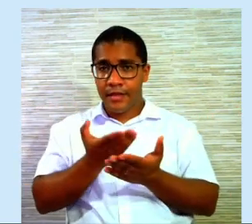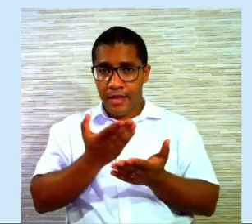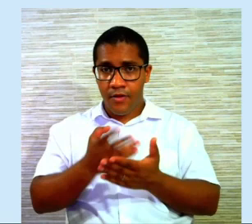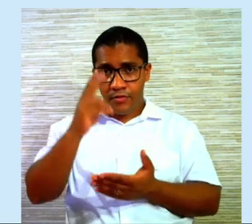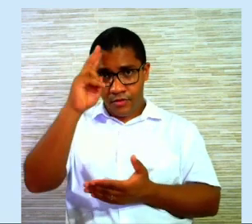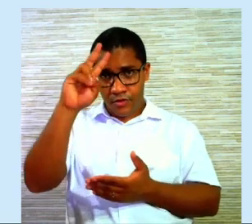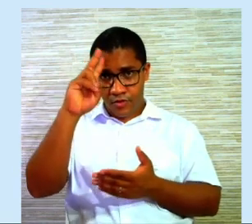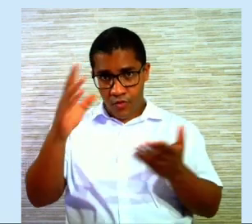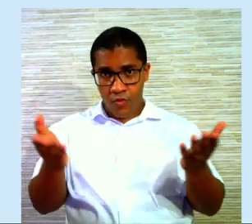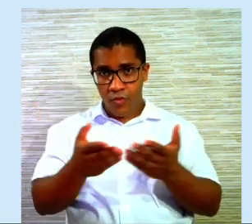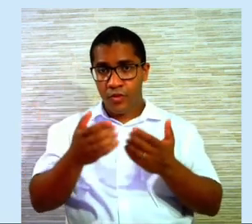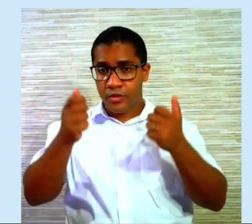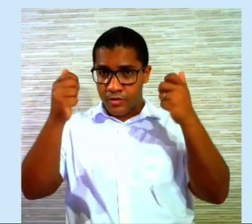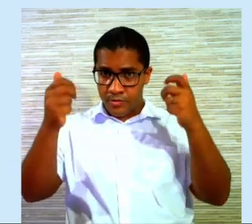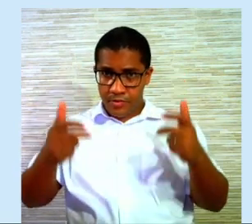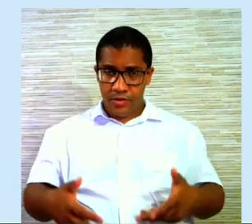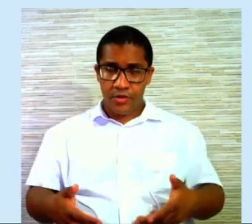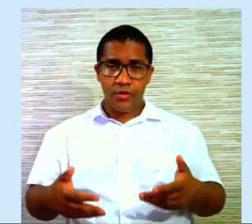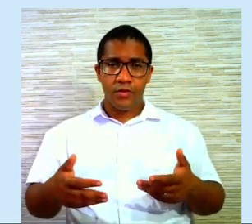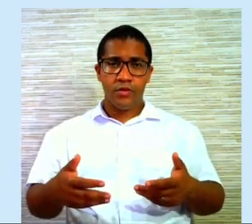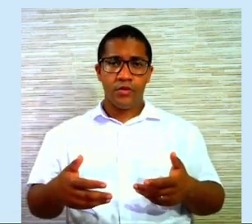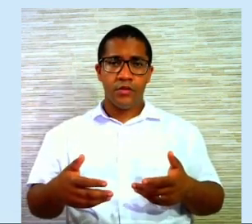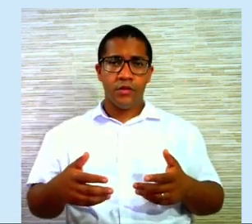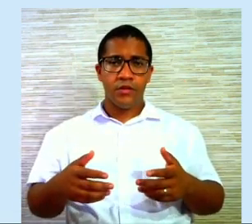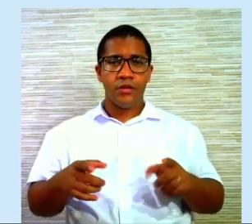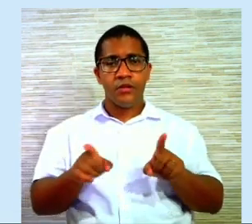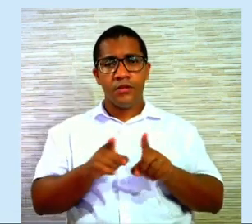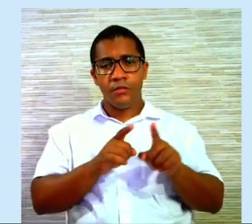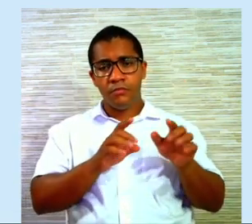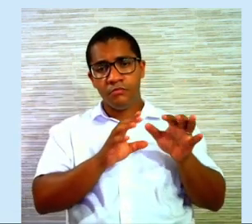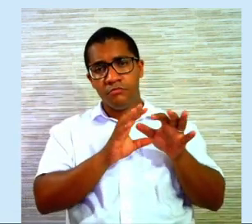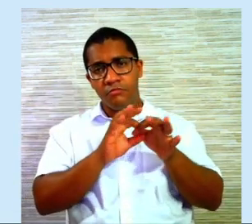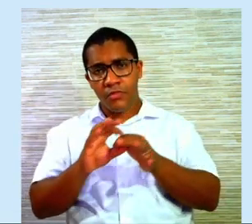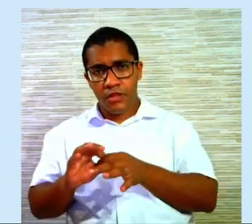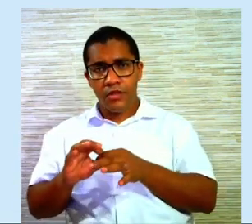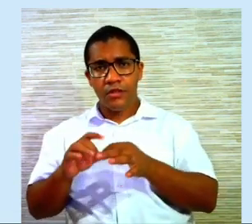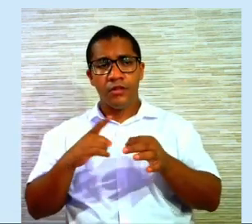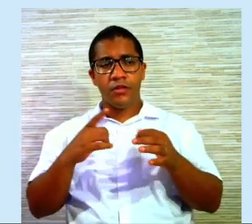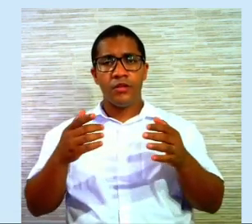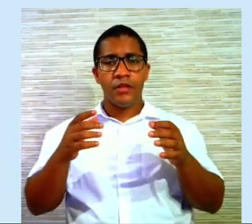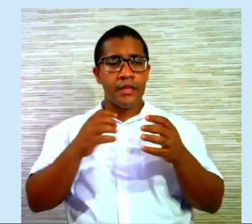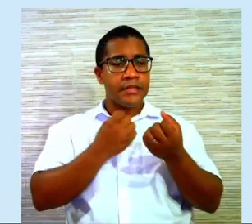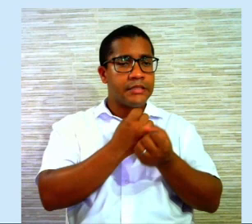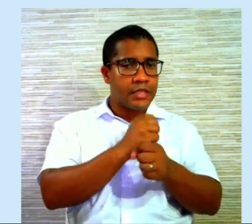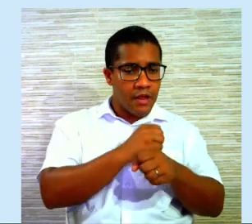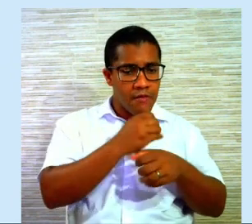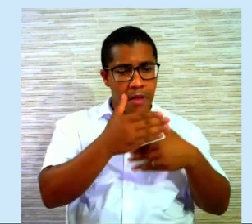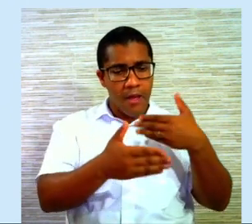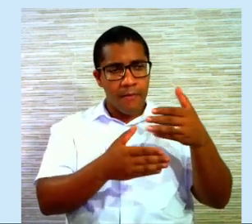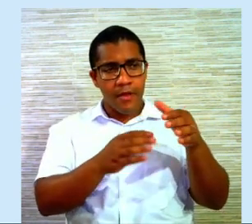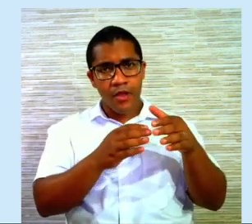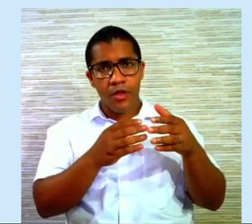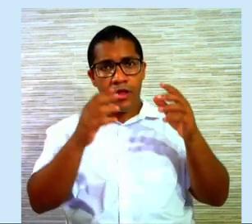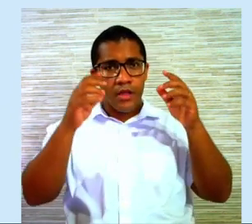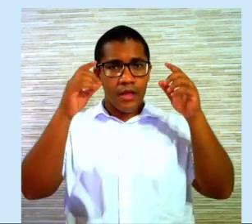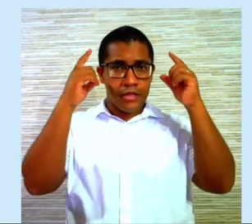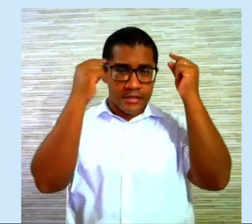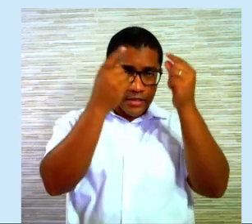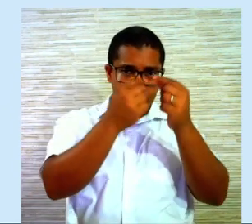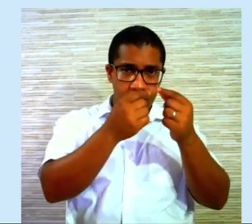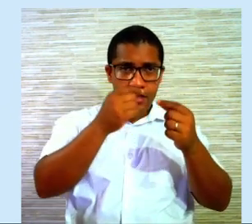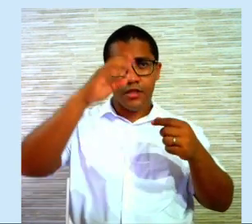maravilhosa aula de história que nós tivemos hoje. Podemos contextualizar o processo de escravidão lá